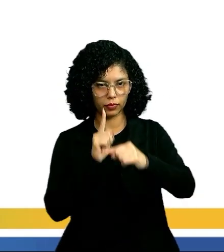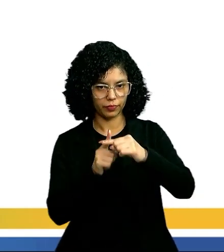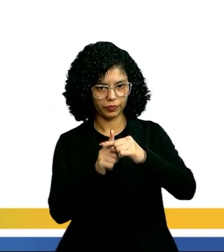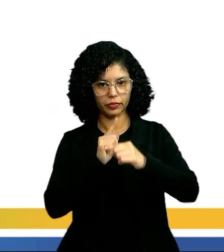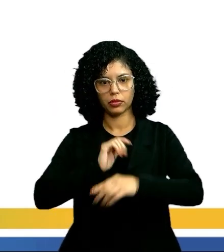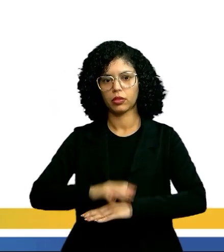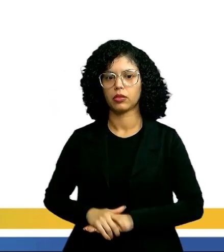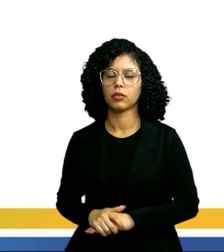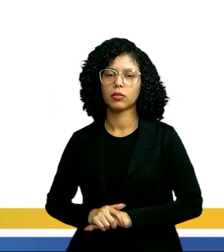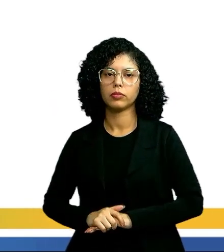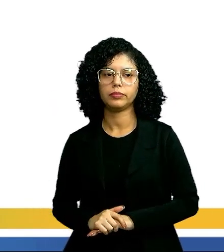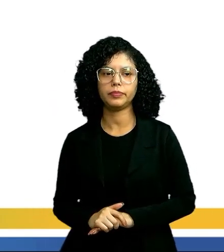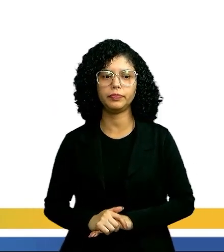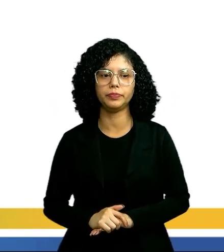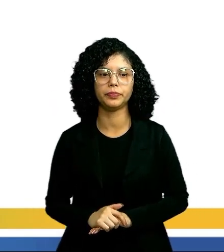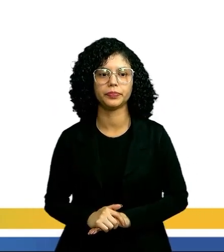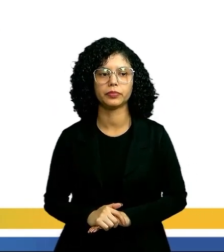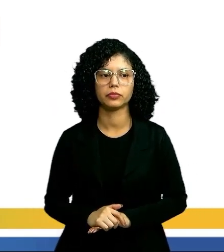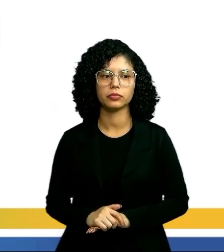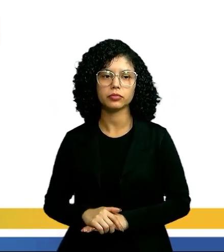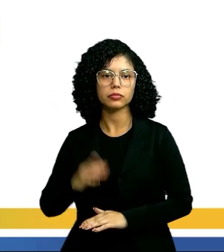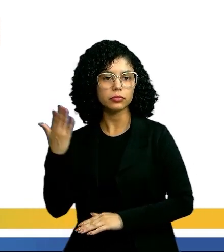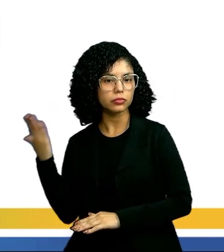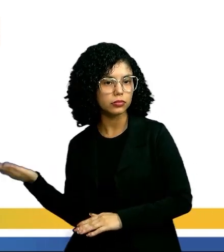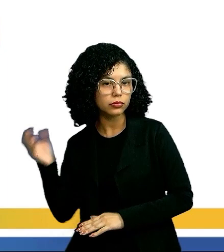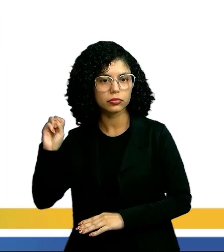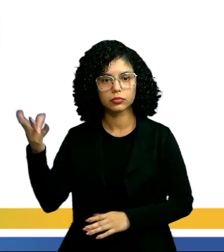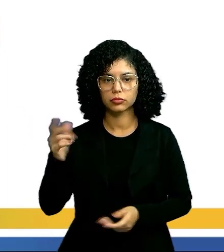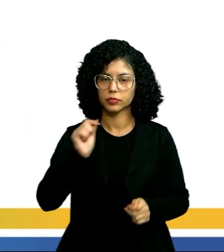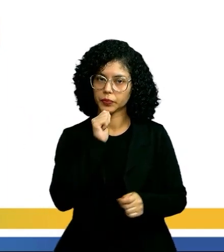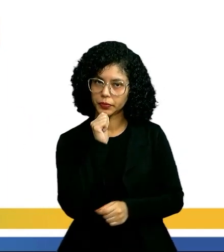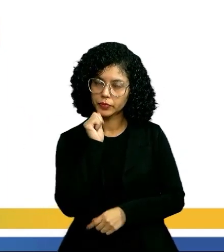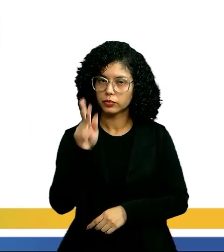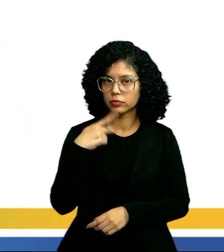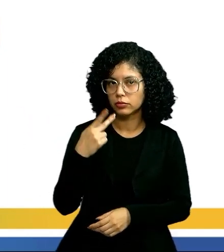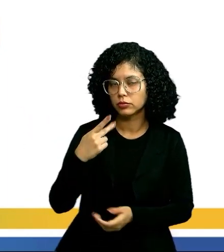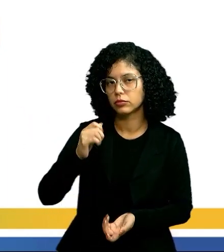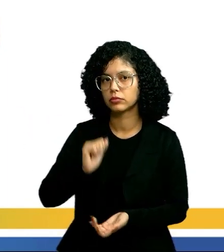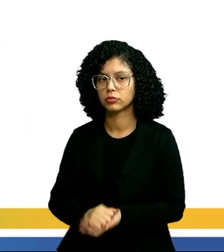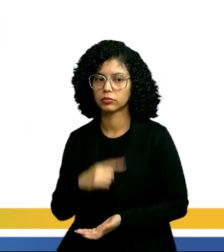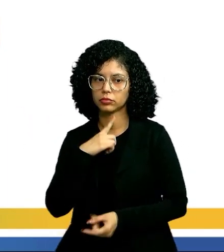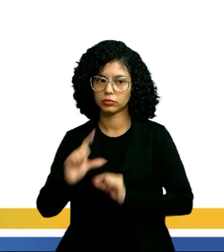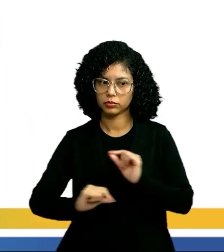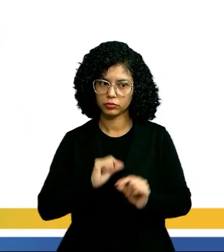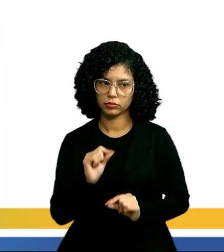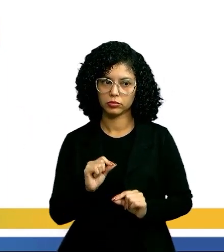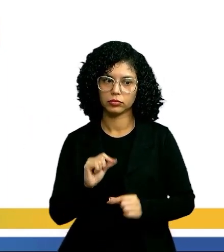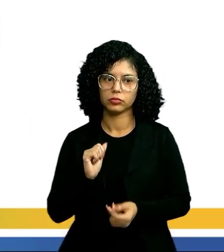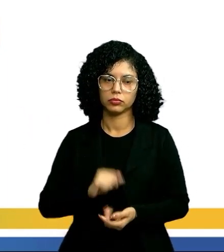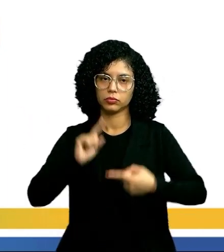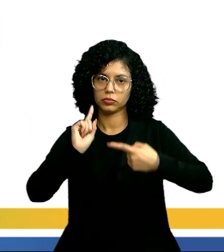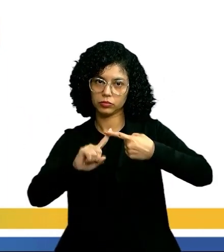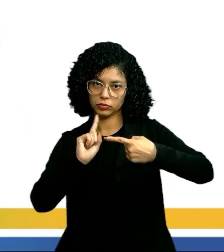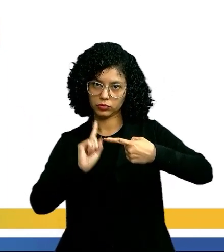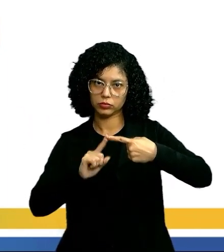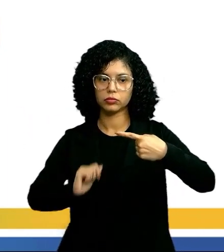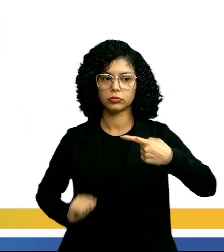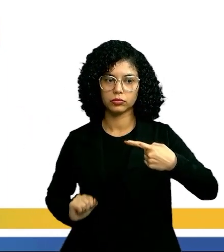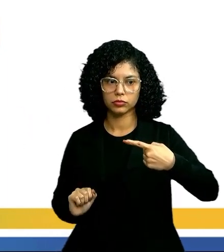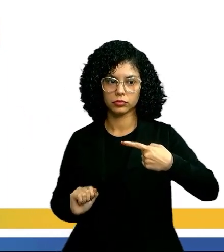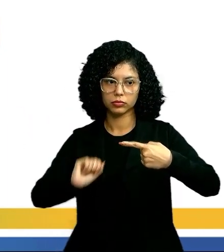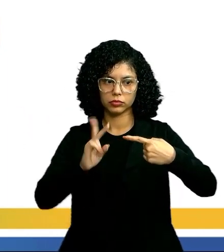entre mais de um composto. Então, nesse caso aí, especificamente falando, nós temos